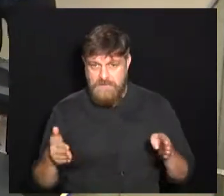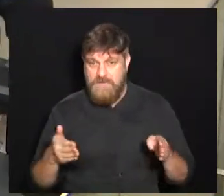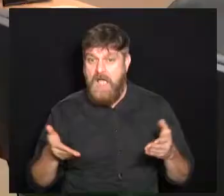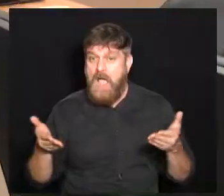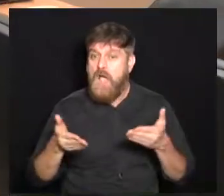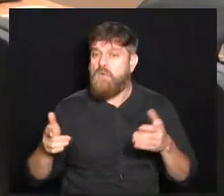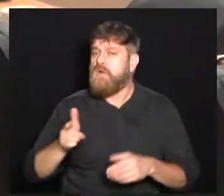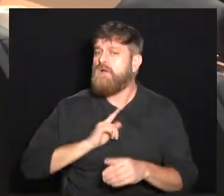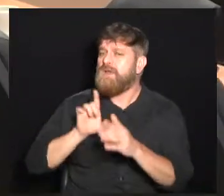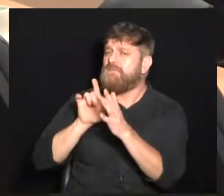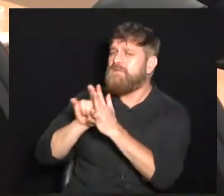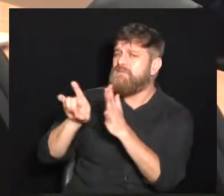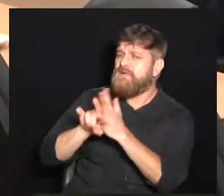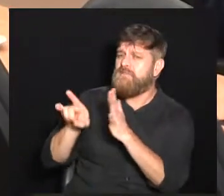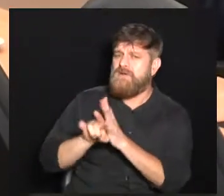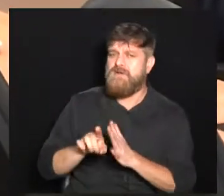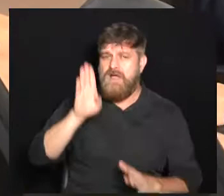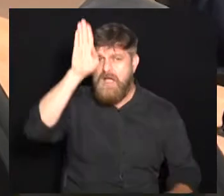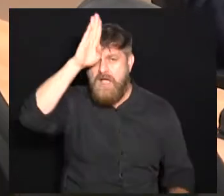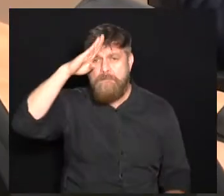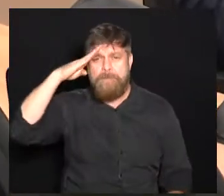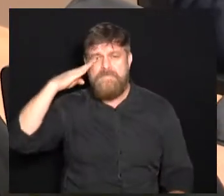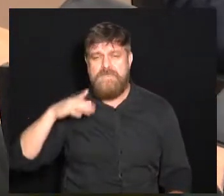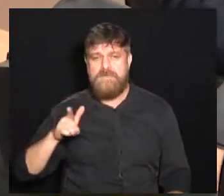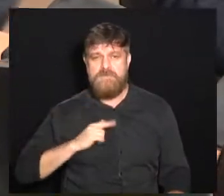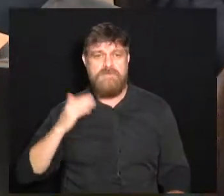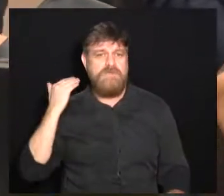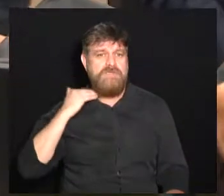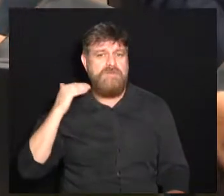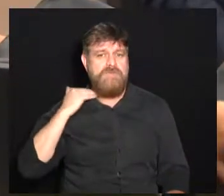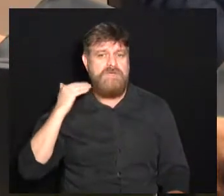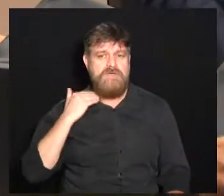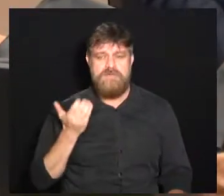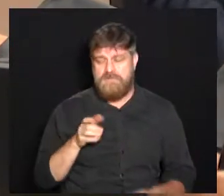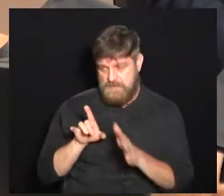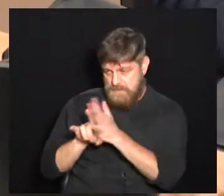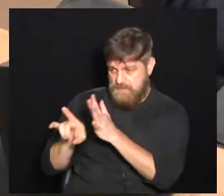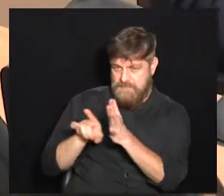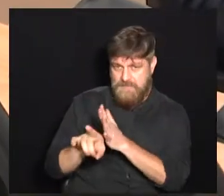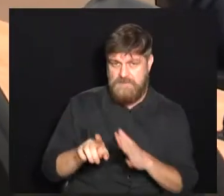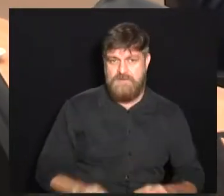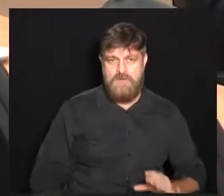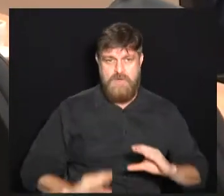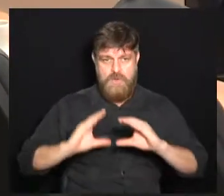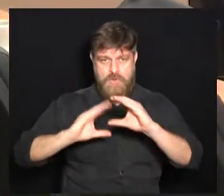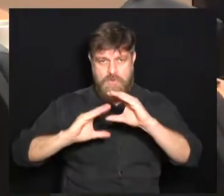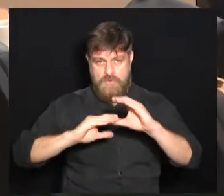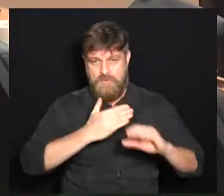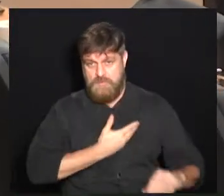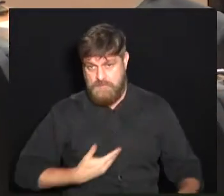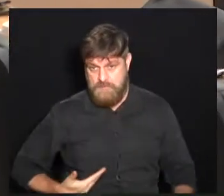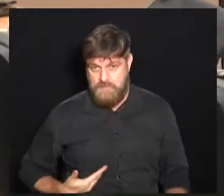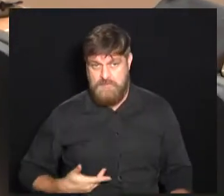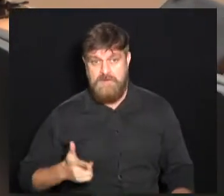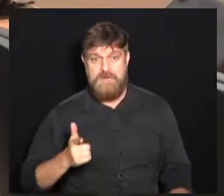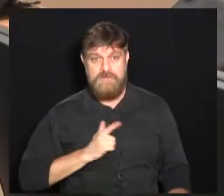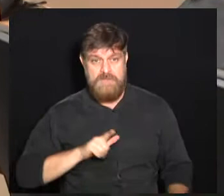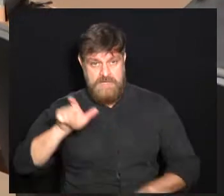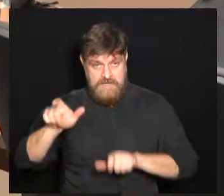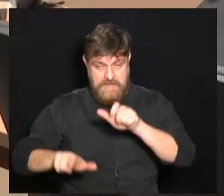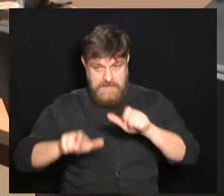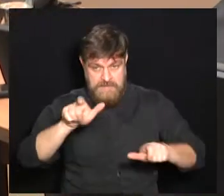quero questionar uma fala do Pedro Tourinho, bem rápido, da Mariana. O concurso público, nós temos concursados